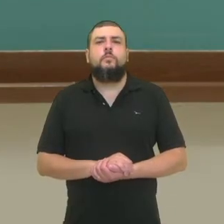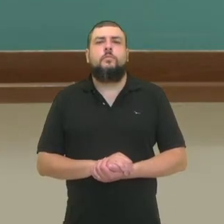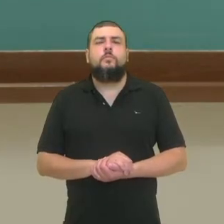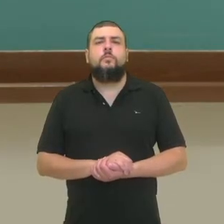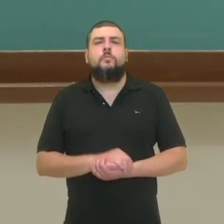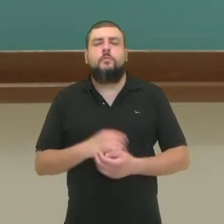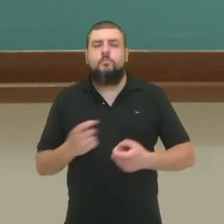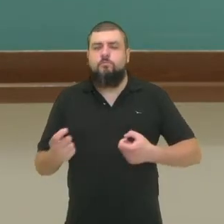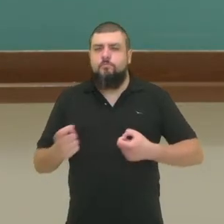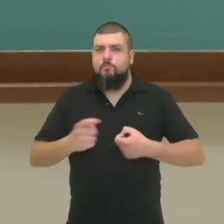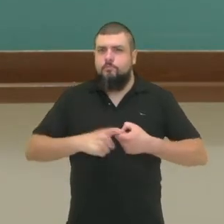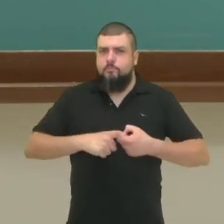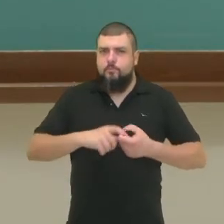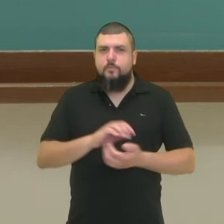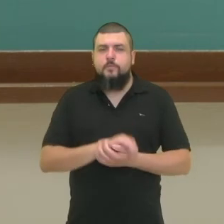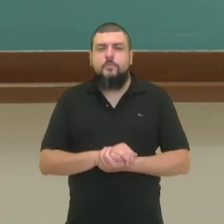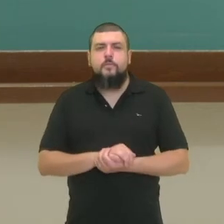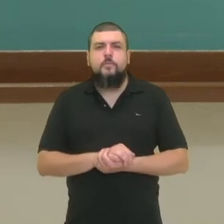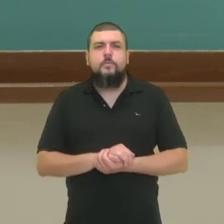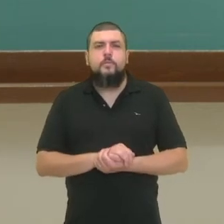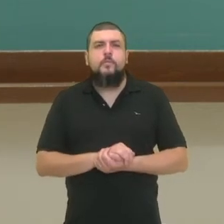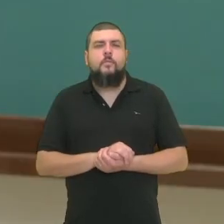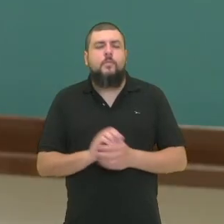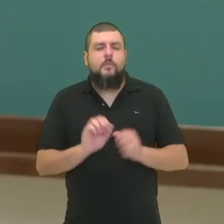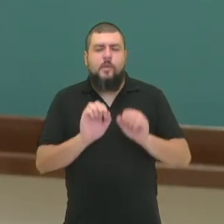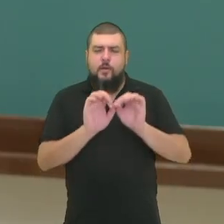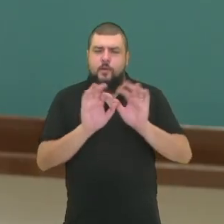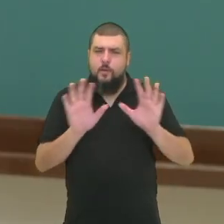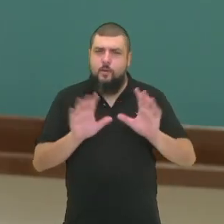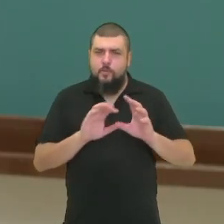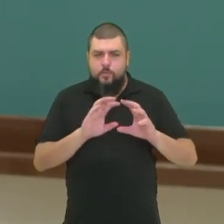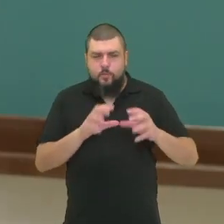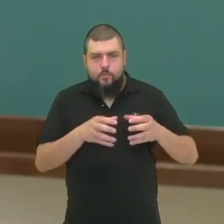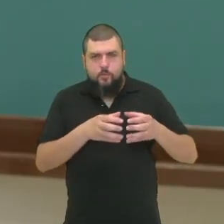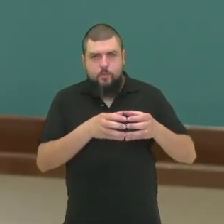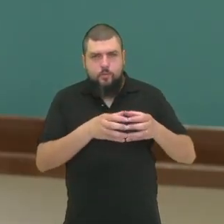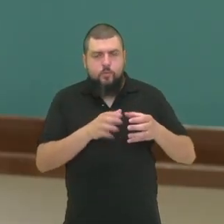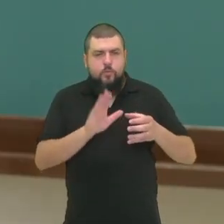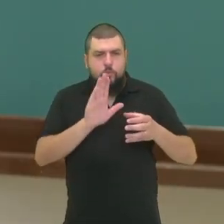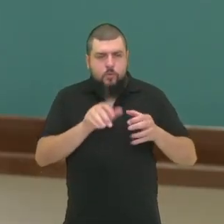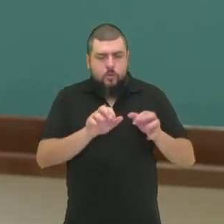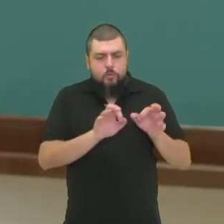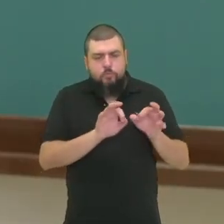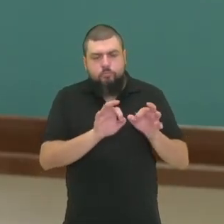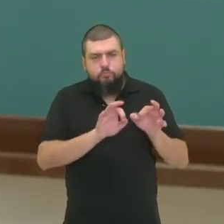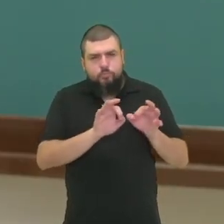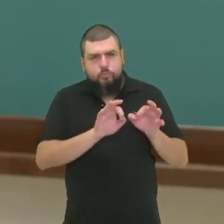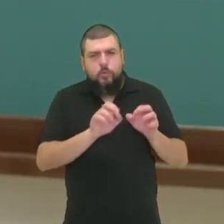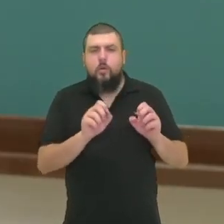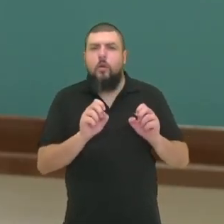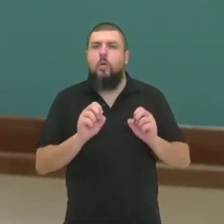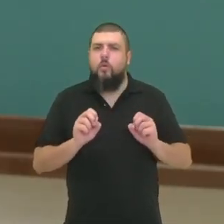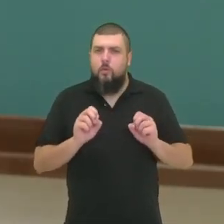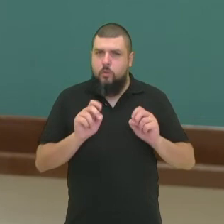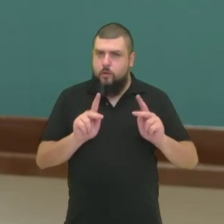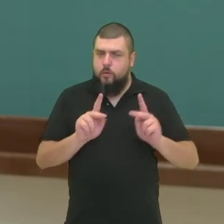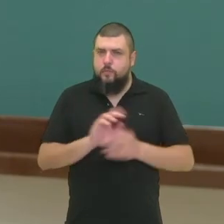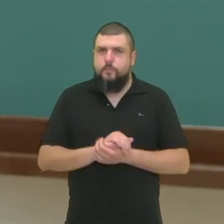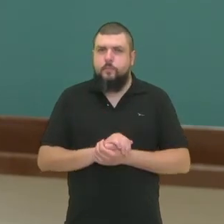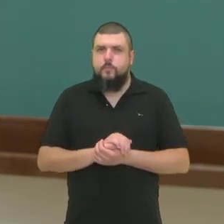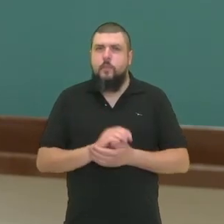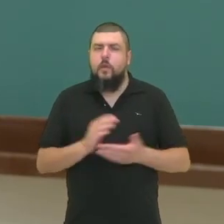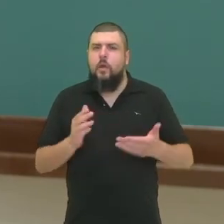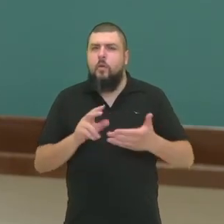Voltei. Claro que você já preparou aí com o seu grupo, né? Já tem uma ideia. E agora a sugestão é que você leia